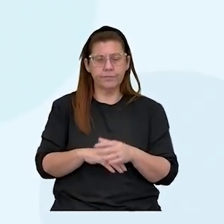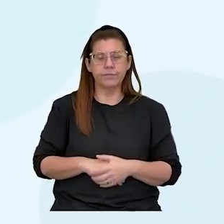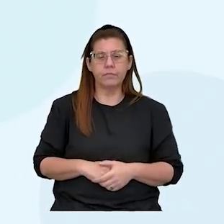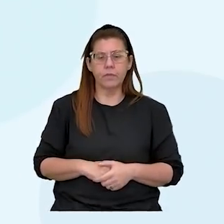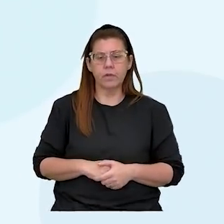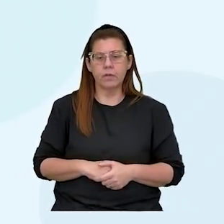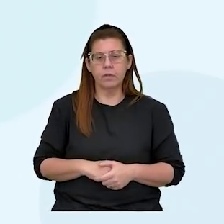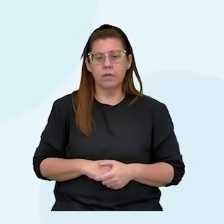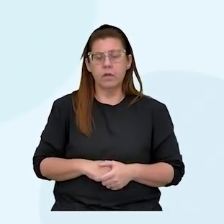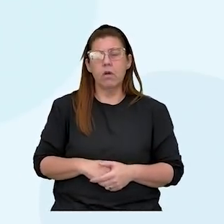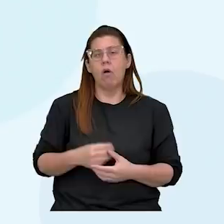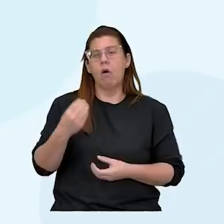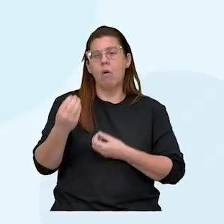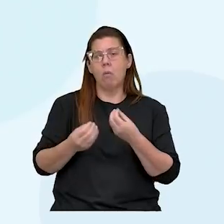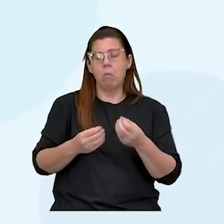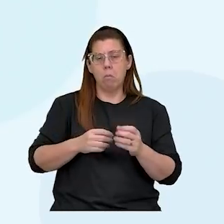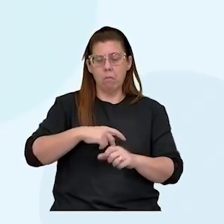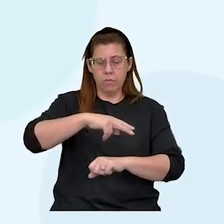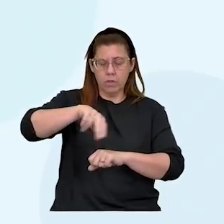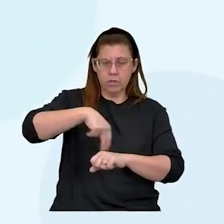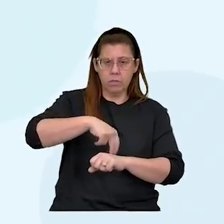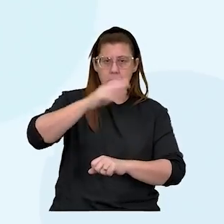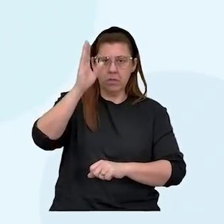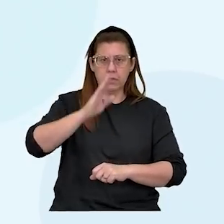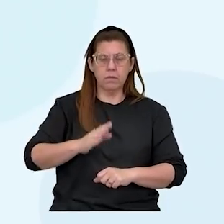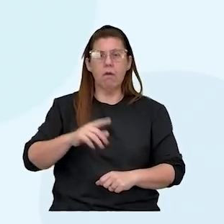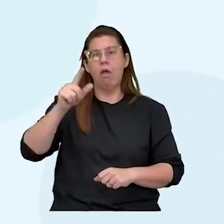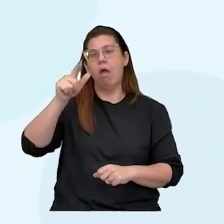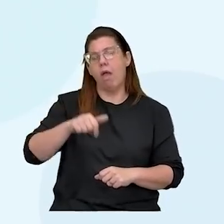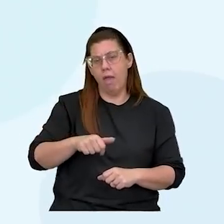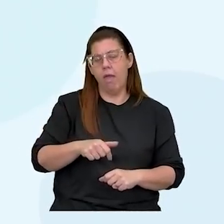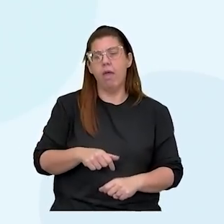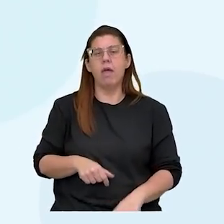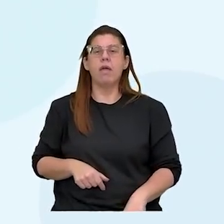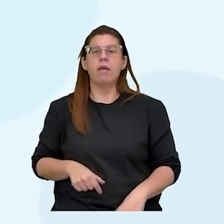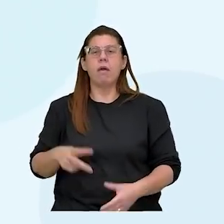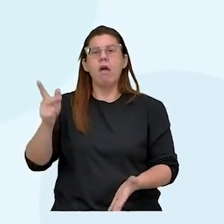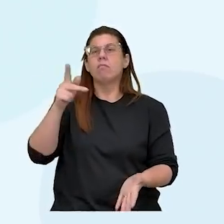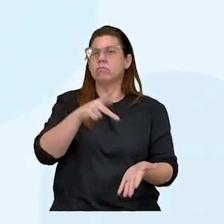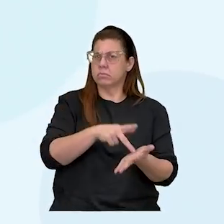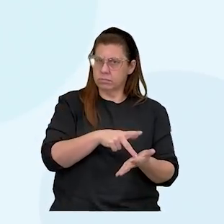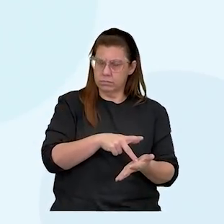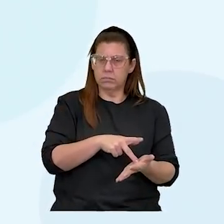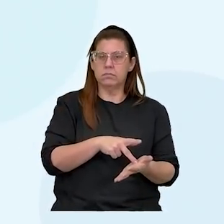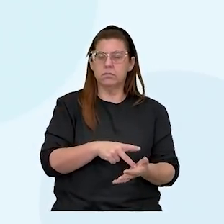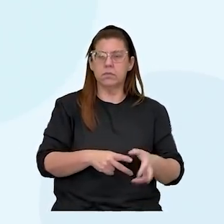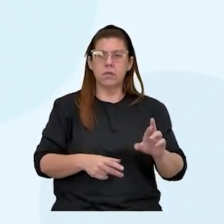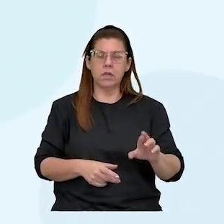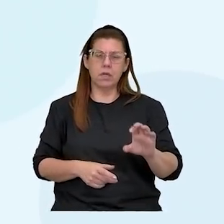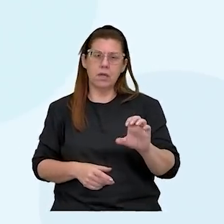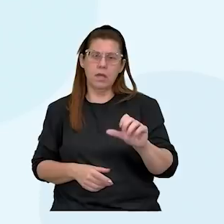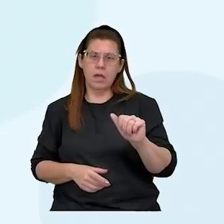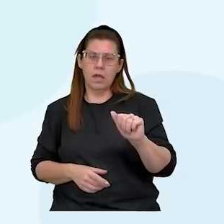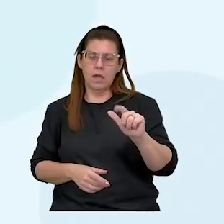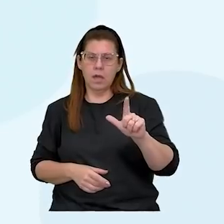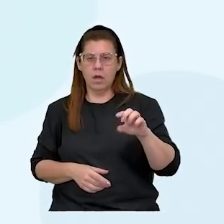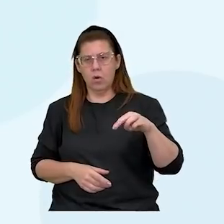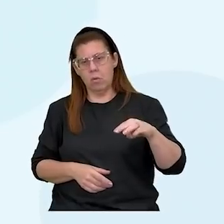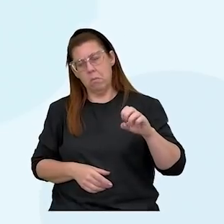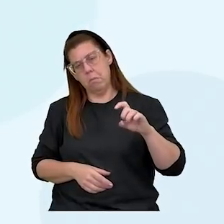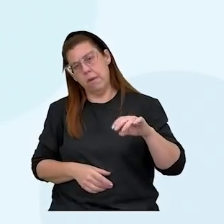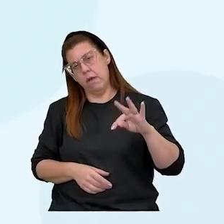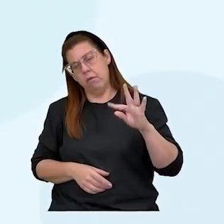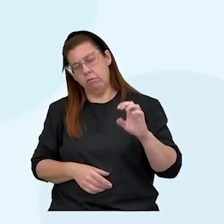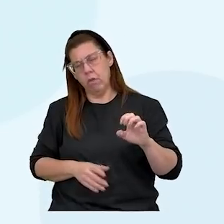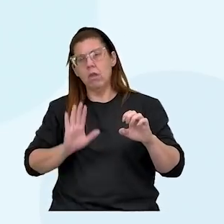que ponto a nação brasileira é realmente, nesse realmente, percebam aí que, além do texto,